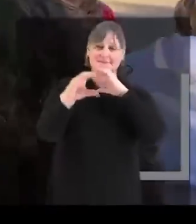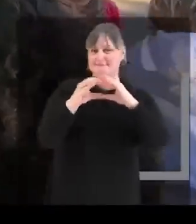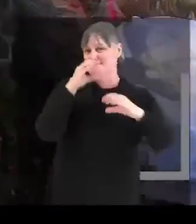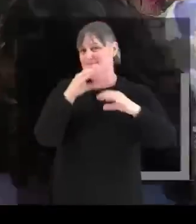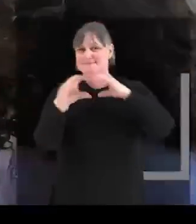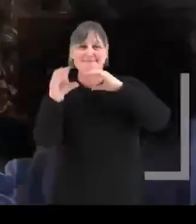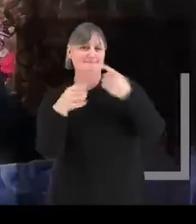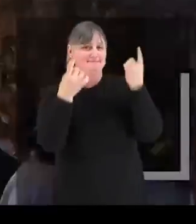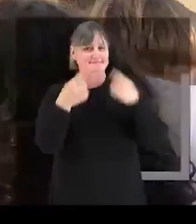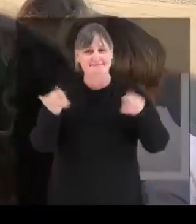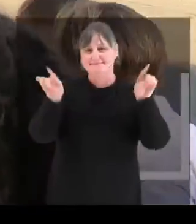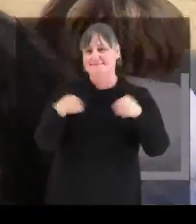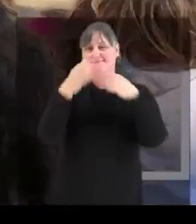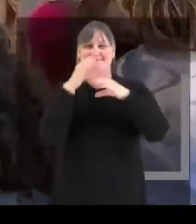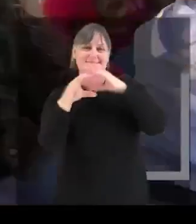A paradinha.